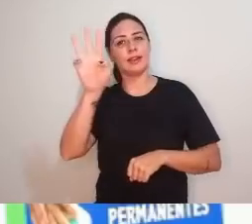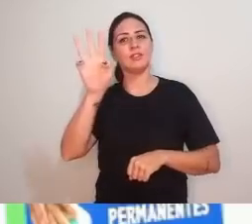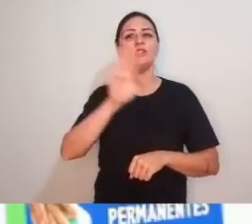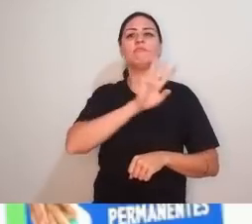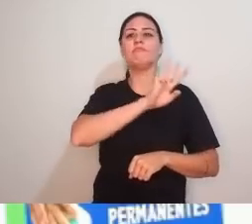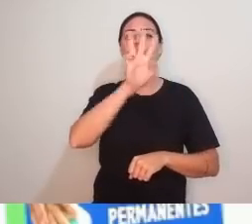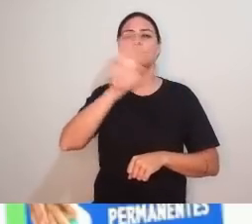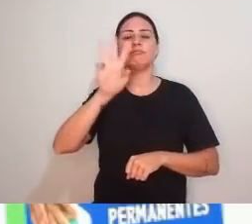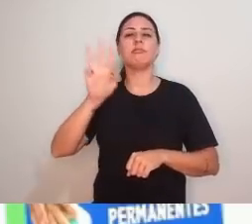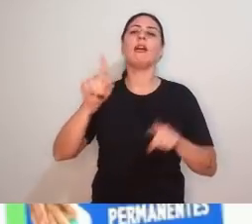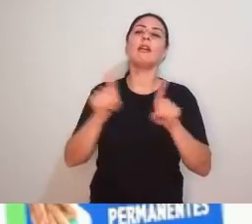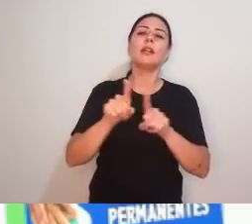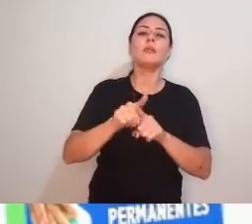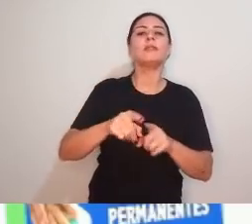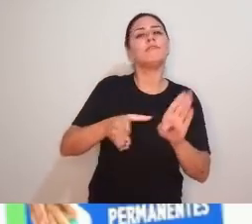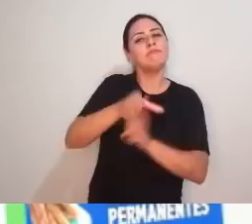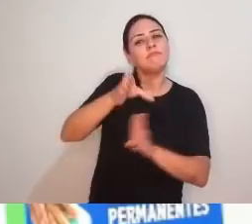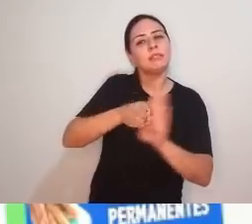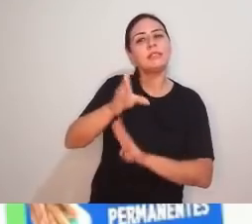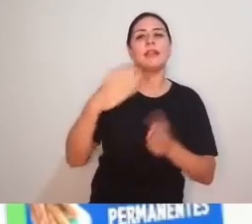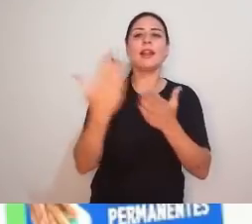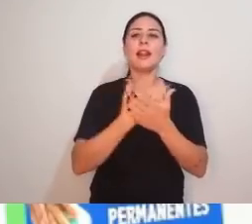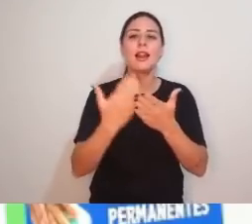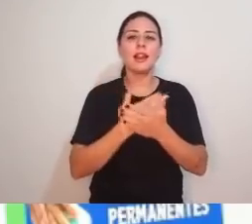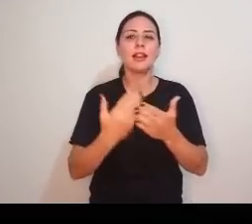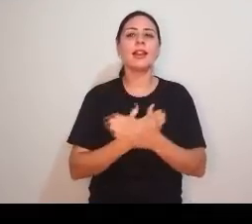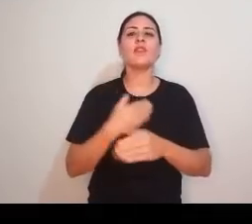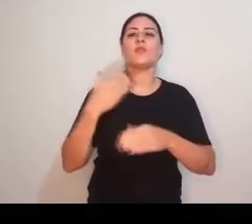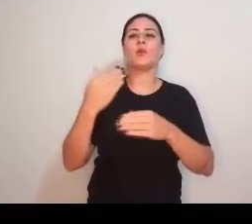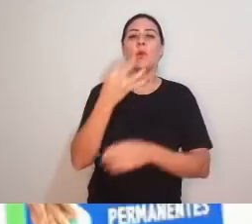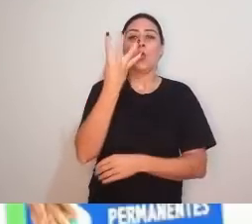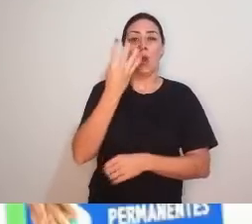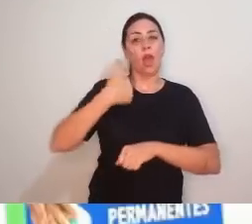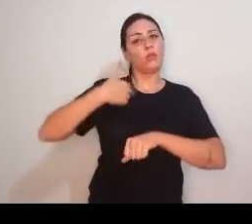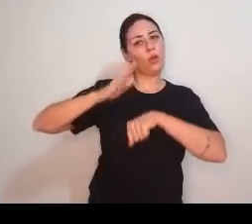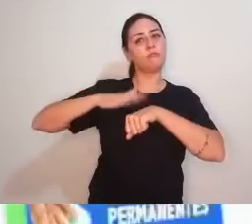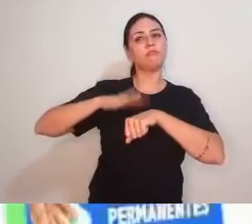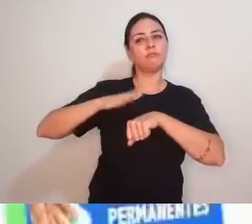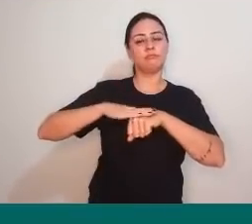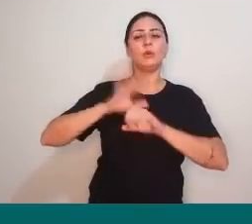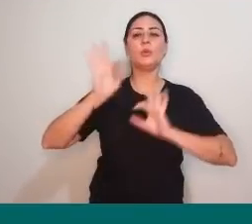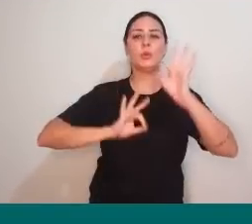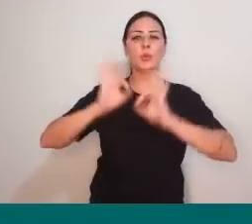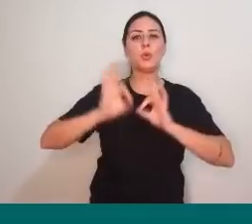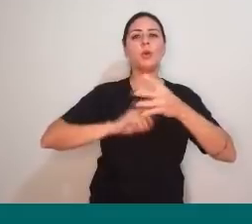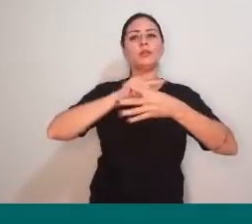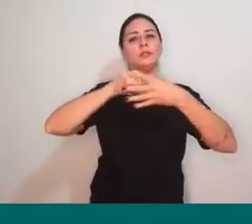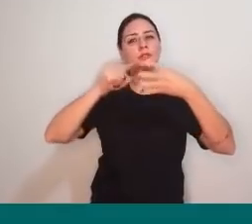dos 4 livros, né? Recursos didáticos, aula digital, inovação educacional e curadoria de recursos. Tá